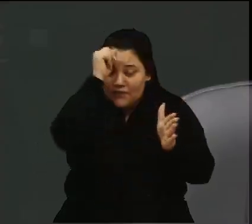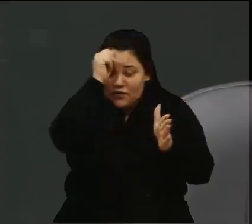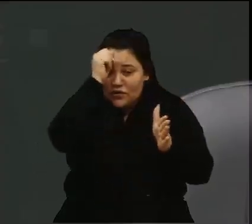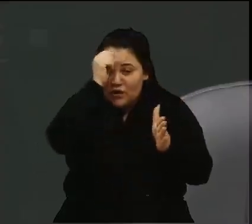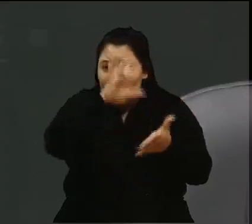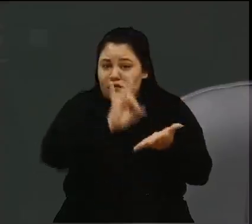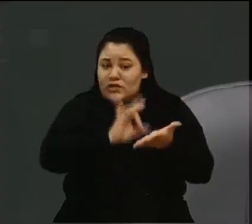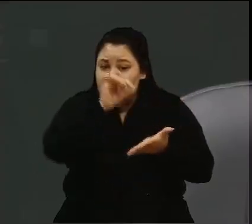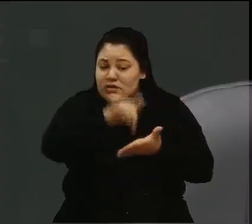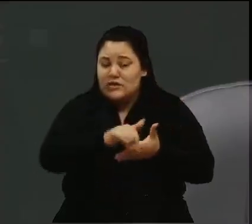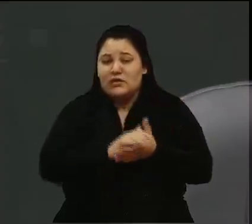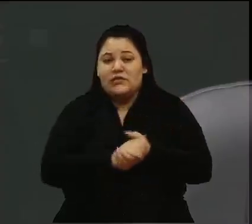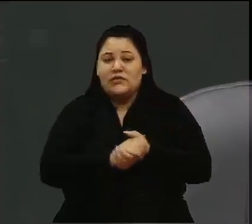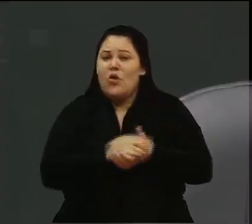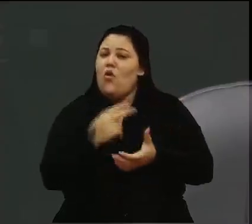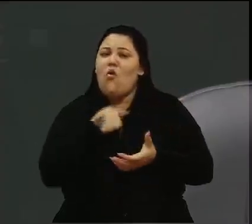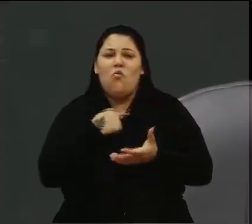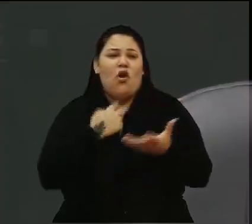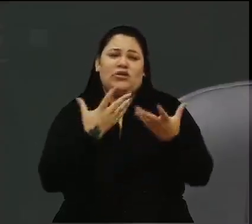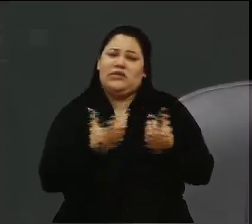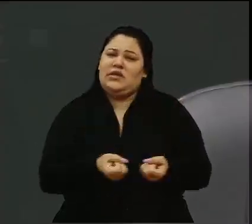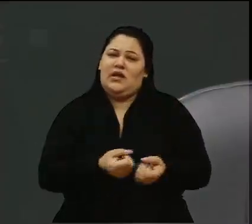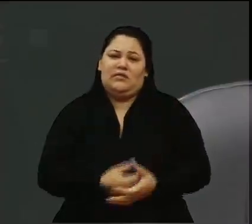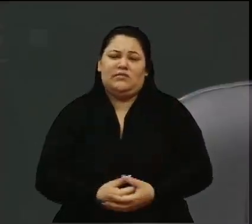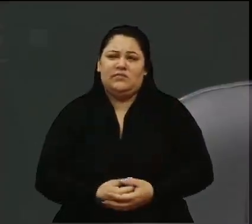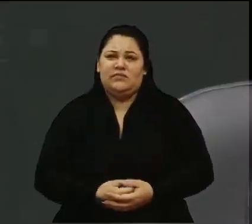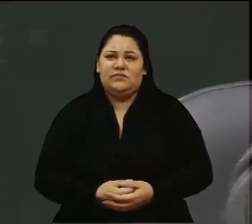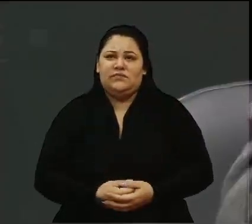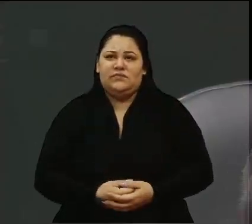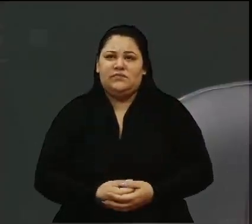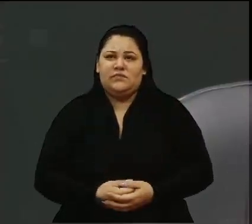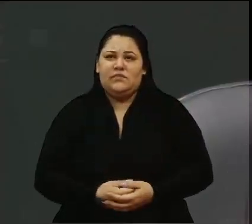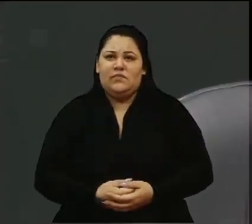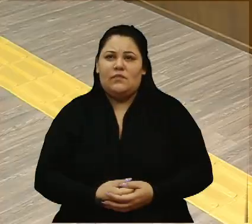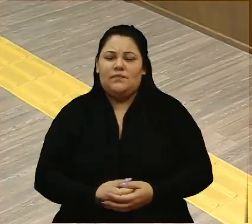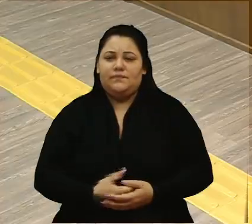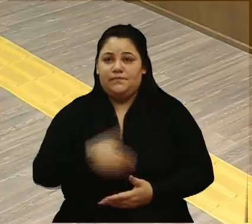regularize o que hoje é inaceitável ao contribuinte. Obrigado, presidente. Obrigado, vereador Cláudio.